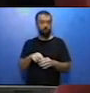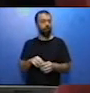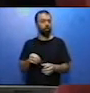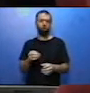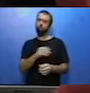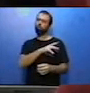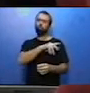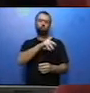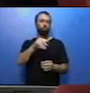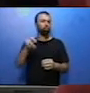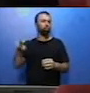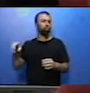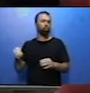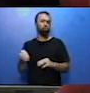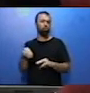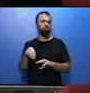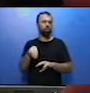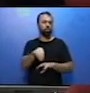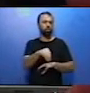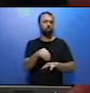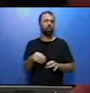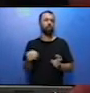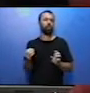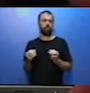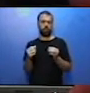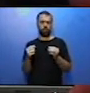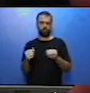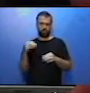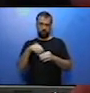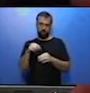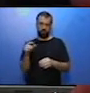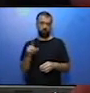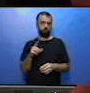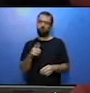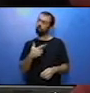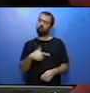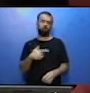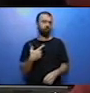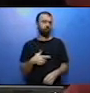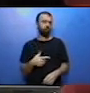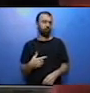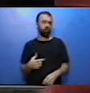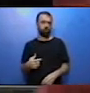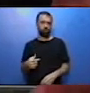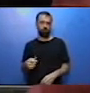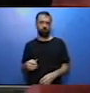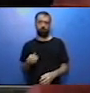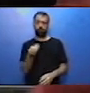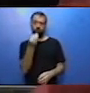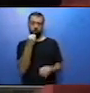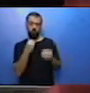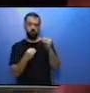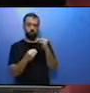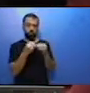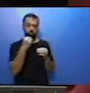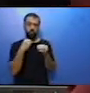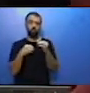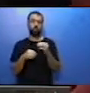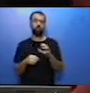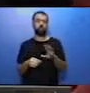todos os nutrientes do que o nosso corpo necessita para viver e os alimentos são classificados